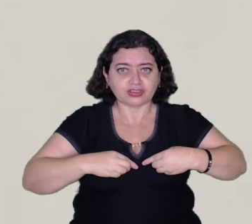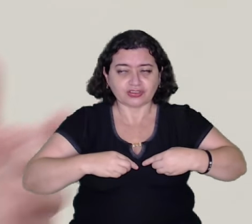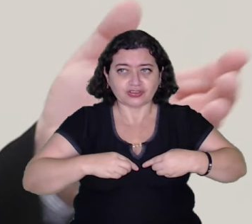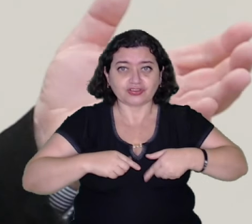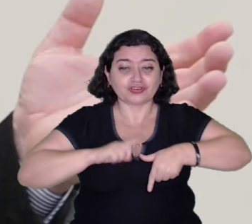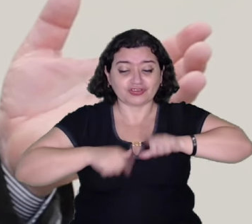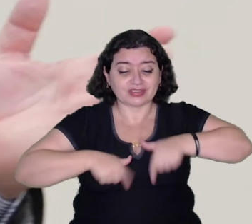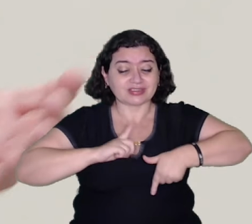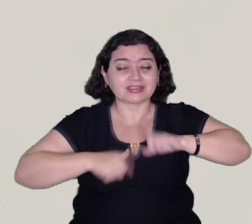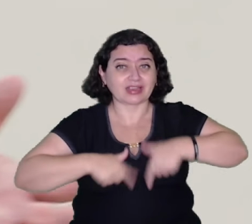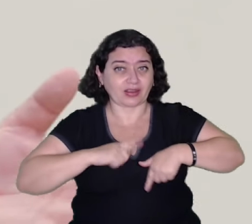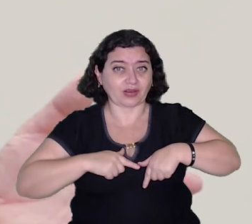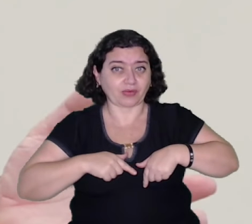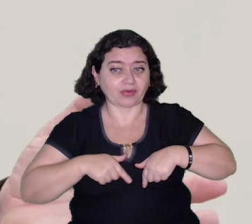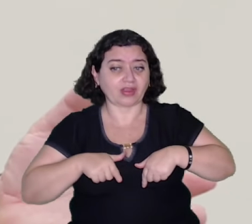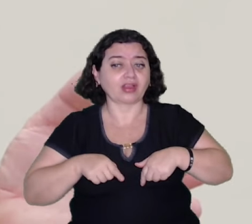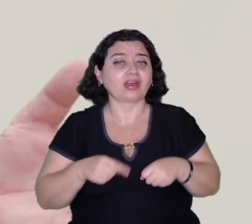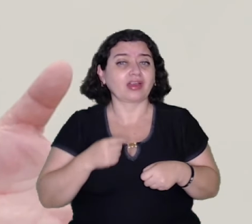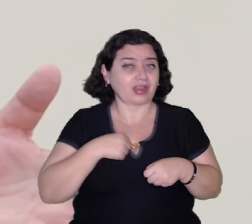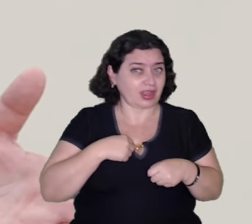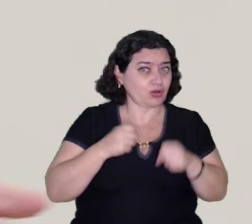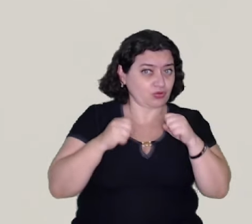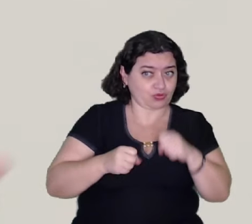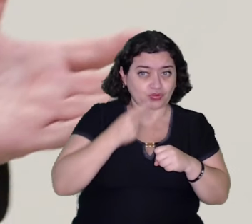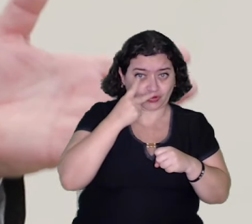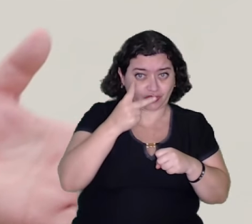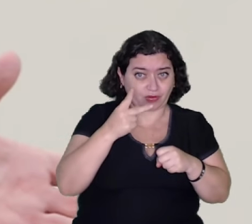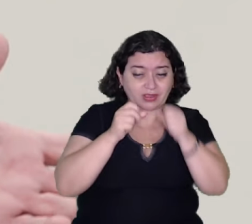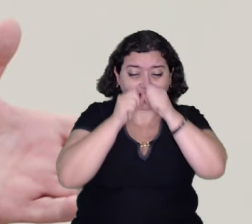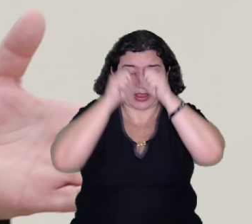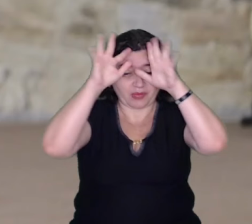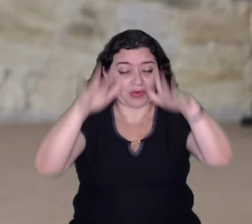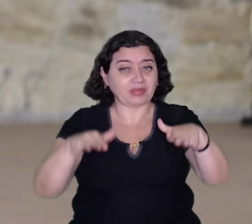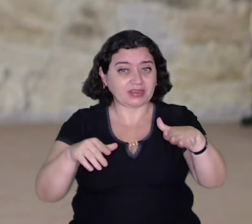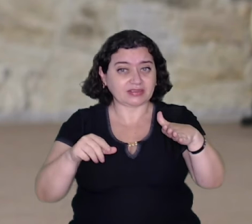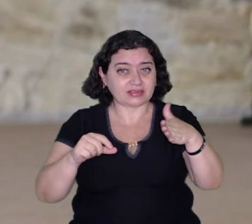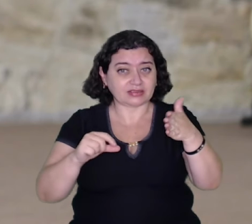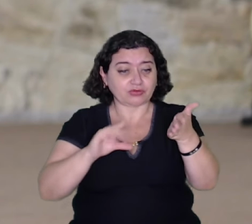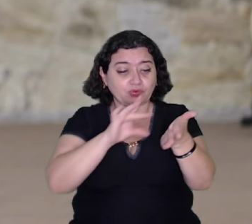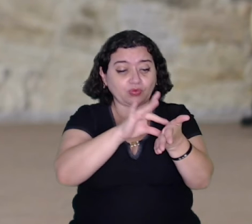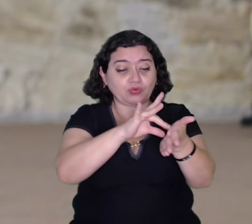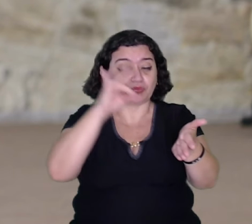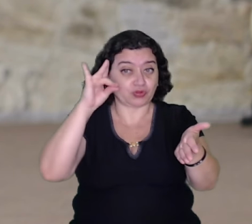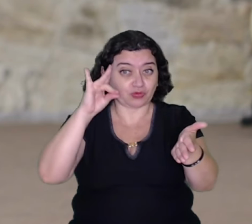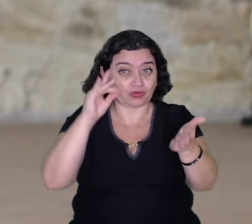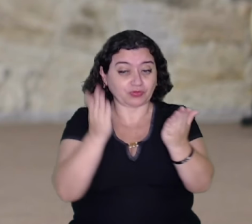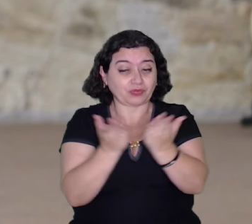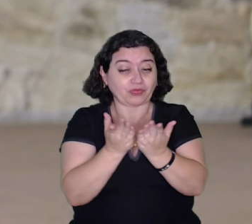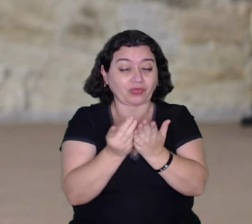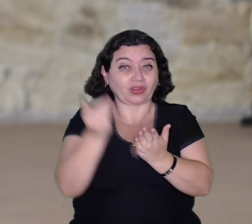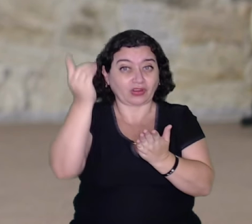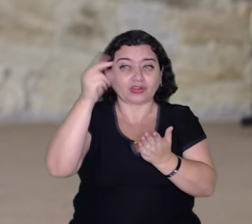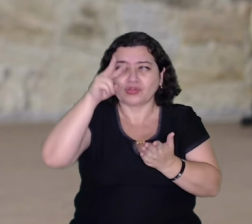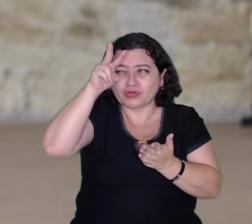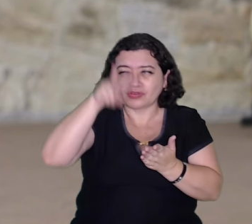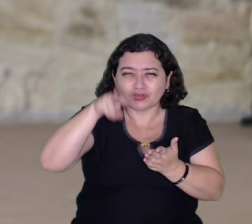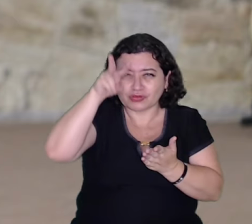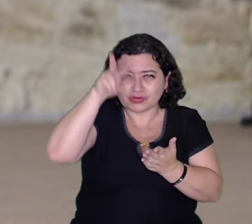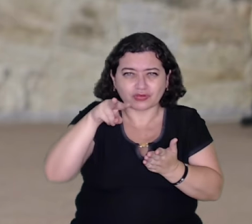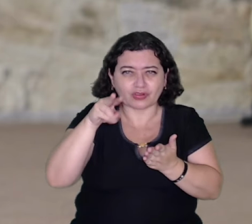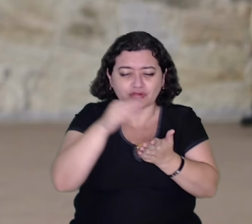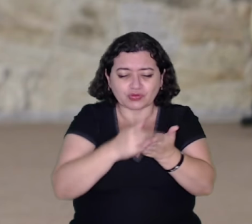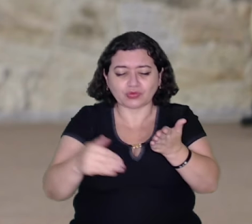E eu posso dizer que é uma bênção ter uma passagem bíblica diante dos olhos o tempo todo.